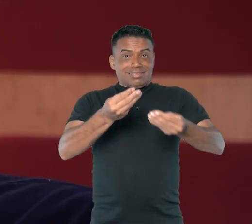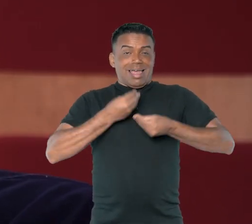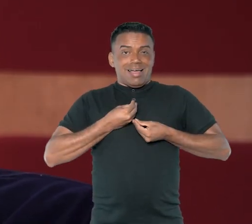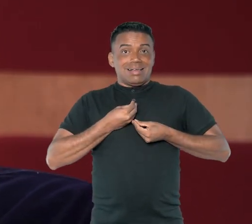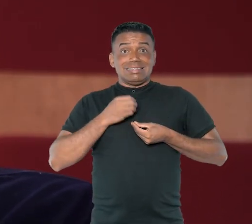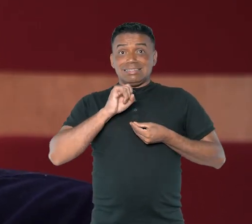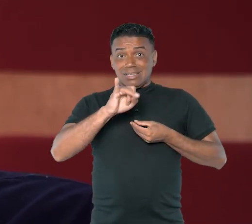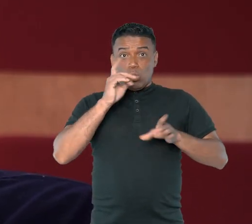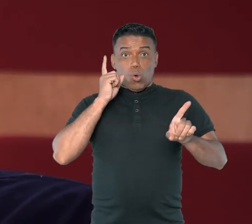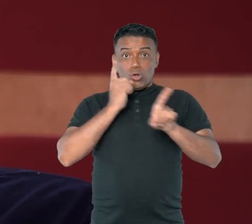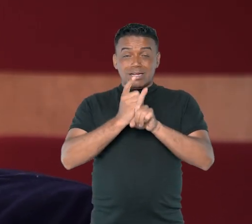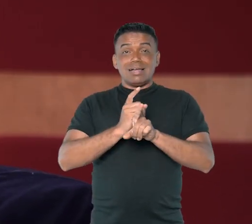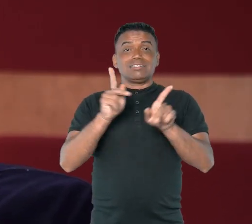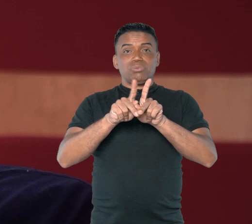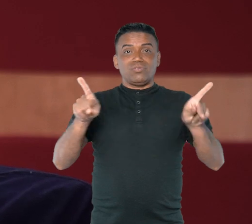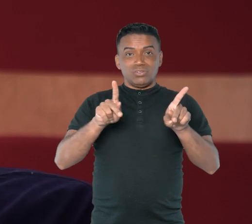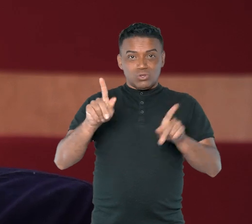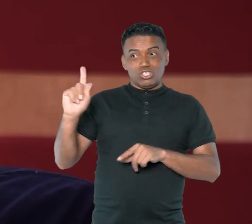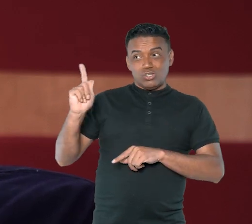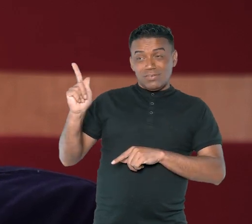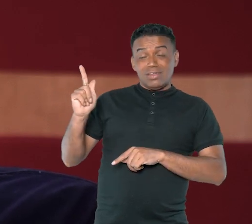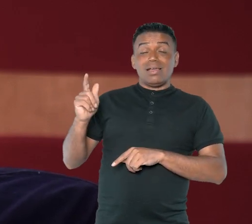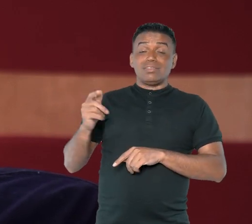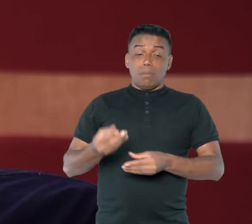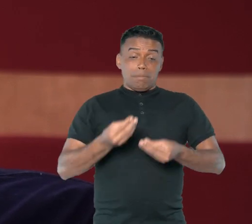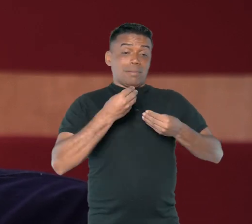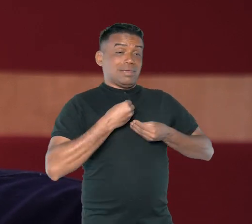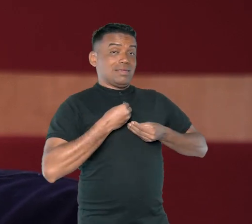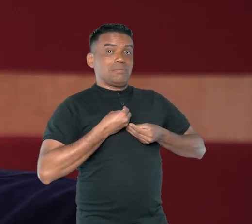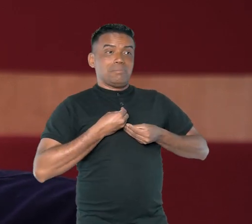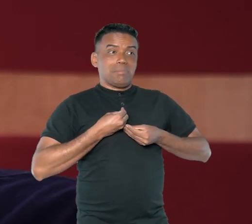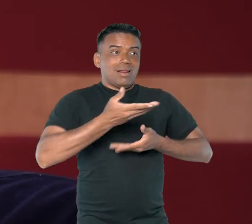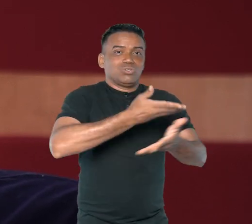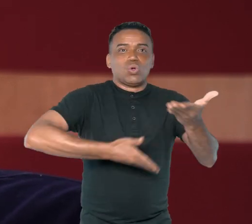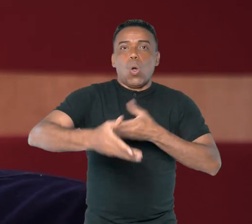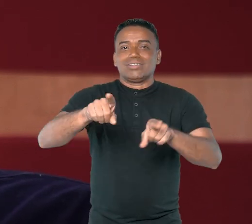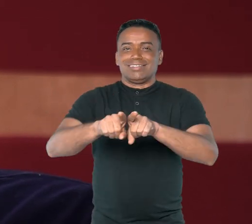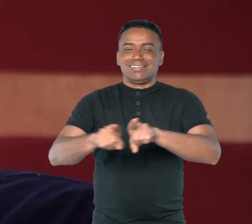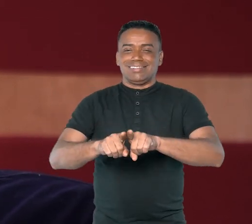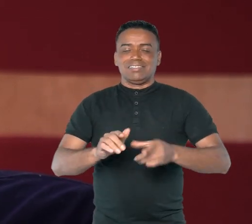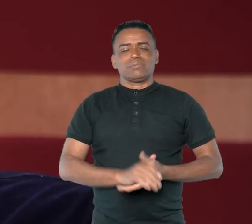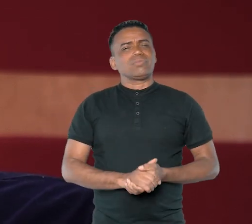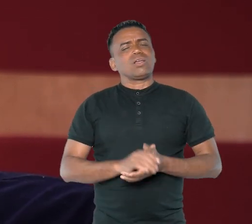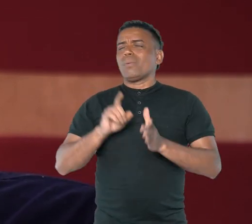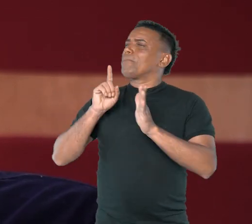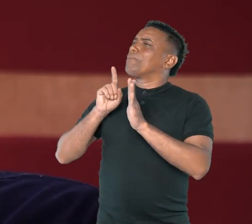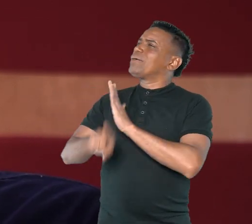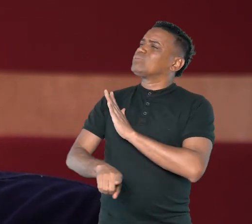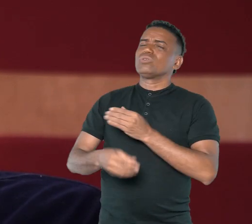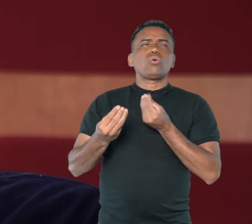com ele, né, para si e para os outros. Né? Então, assim, te perguntando, como é que isso pode ter